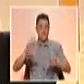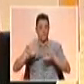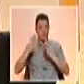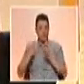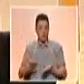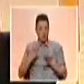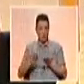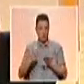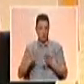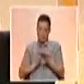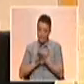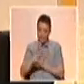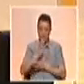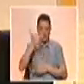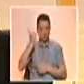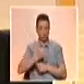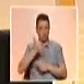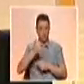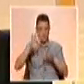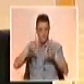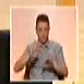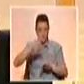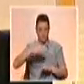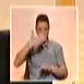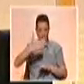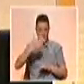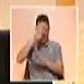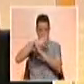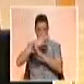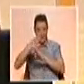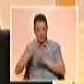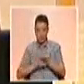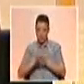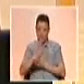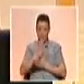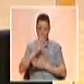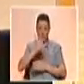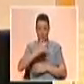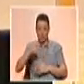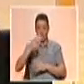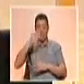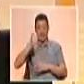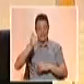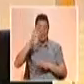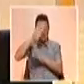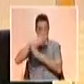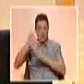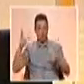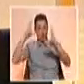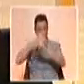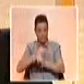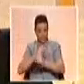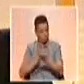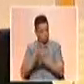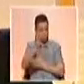a avançar já para o segundo ciclo, ainda mal acabar o primeiro ciclo de planos. Temos que ter novos planos em 2015 e, portanto, estamos já a avançar para um segundo ciclo